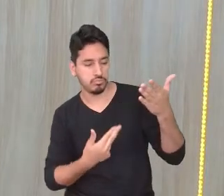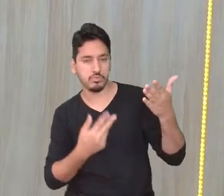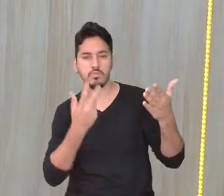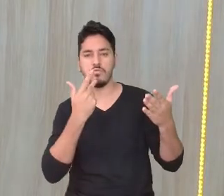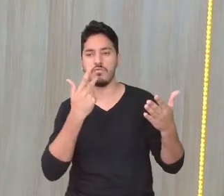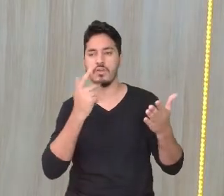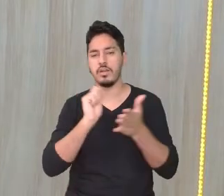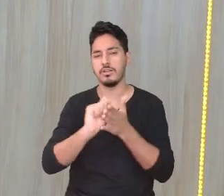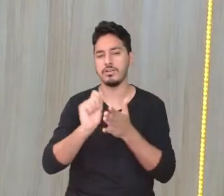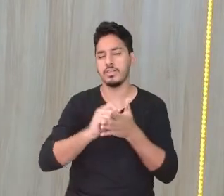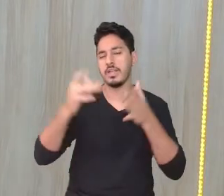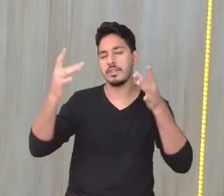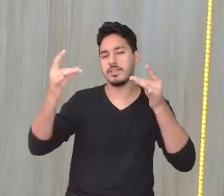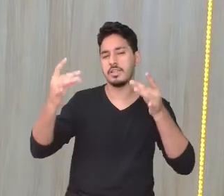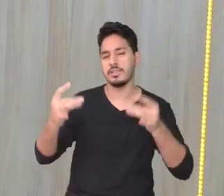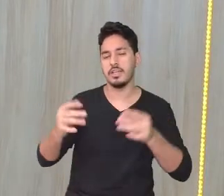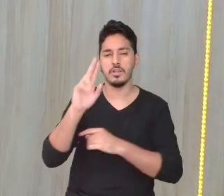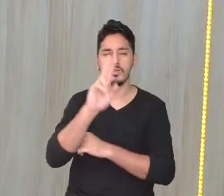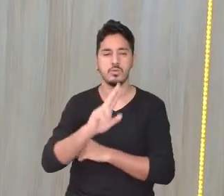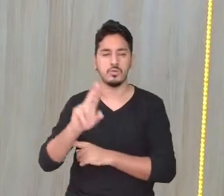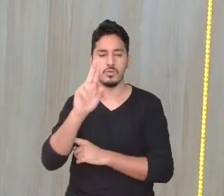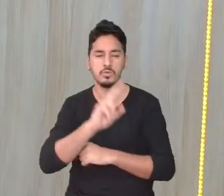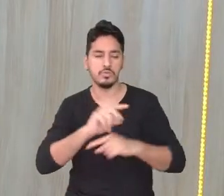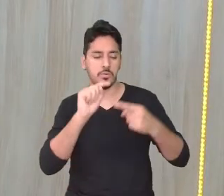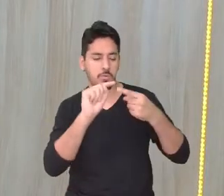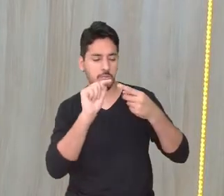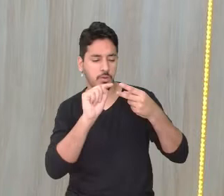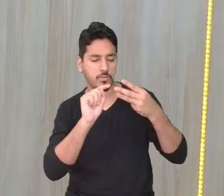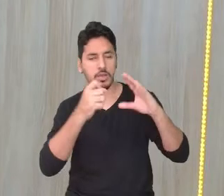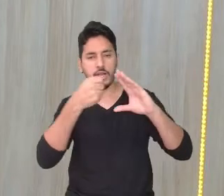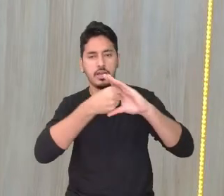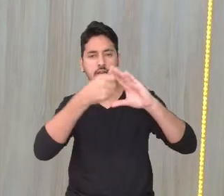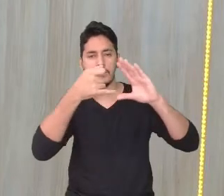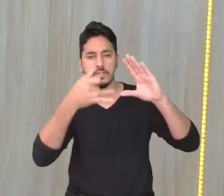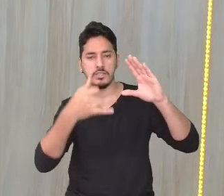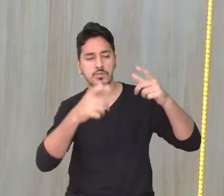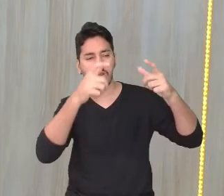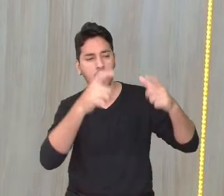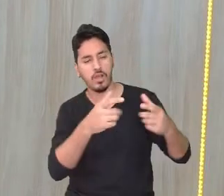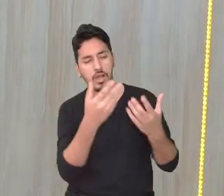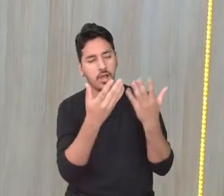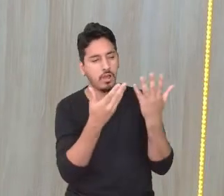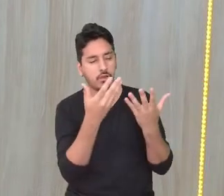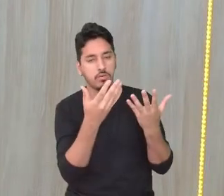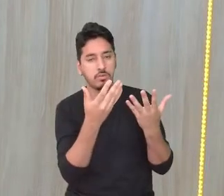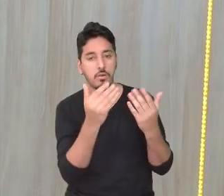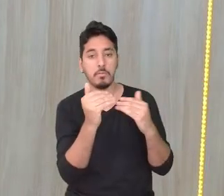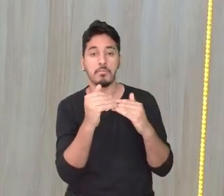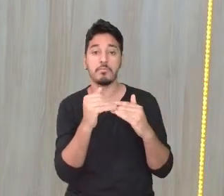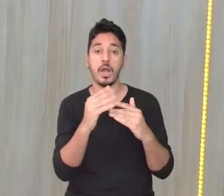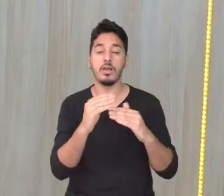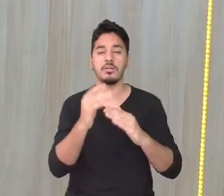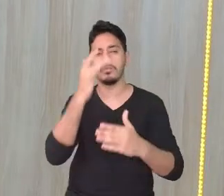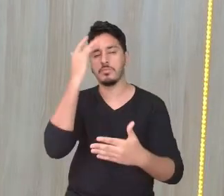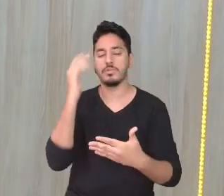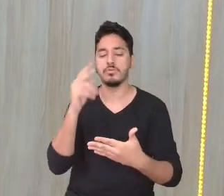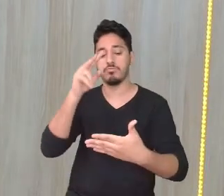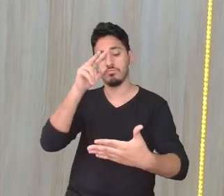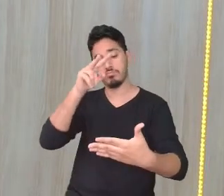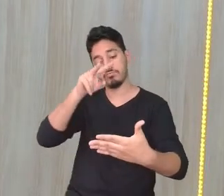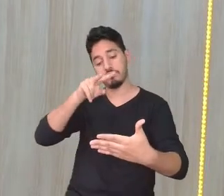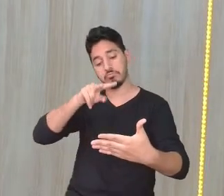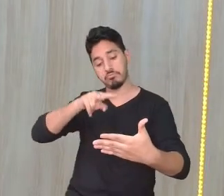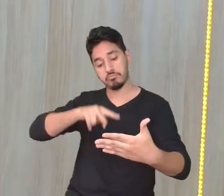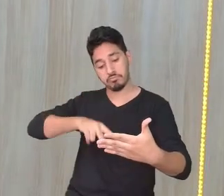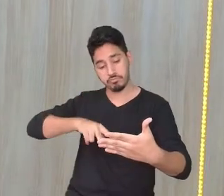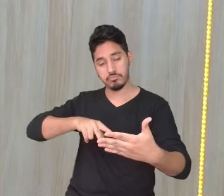diz detalhes, usa adjetivos, não é? Caracteriza aquele lugar, mais o leitor ou o ouvinte, né?